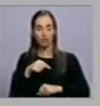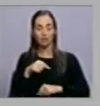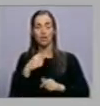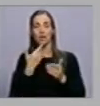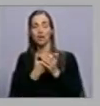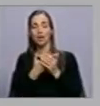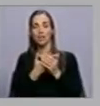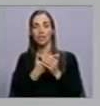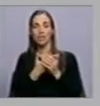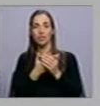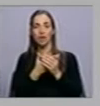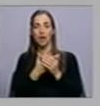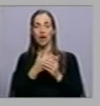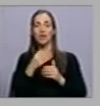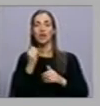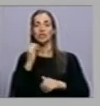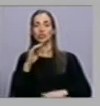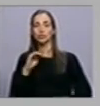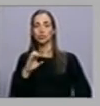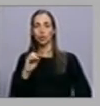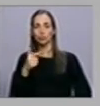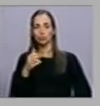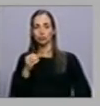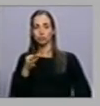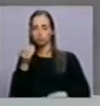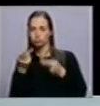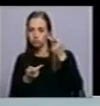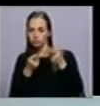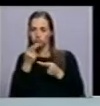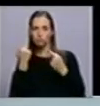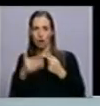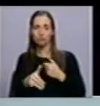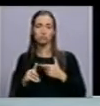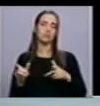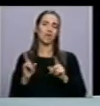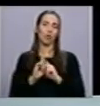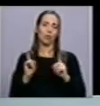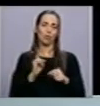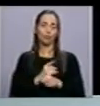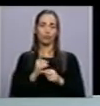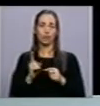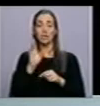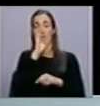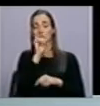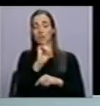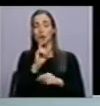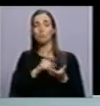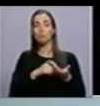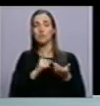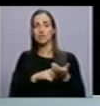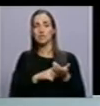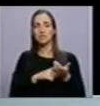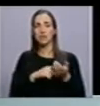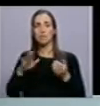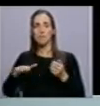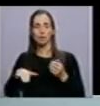os resultados do isótopo de oxigênio? Bom, não. Não, porque senão os resultados teriam que ser muito mais globais do que aqueles que foram encontrados. Portanto, isso está posto fora de parte.